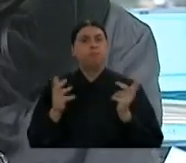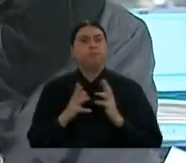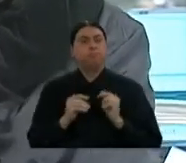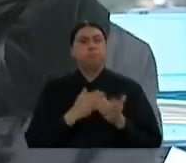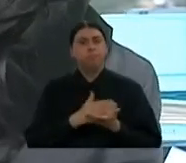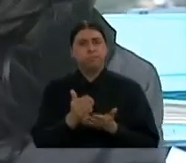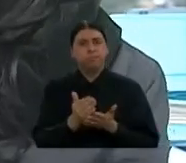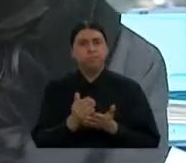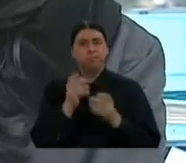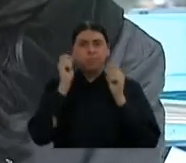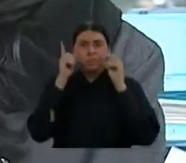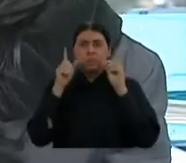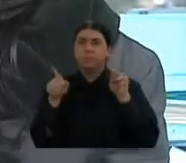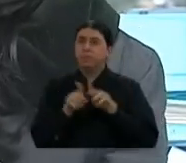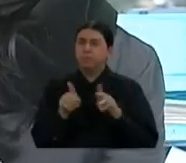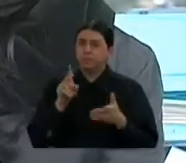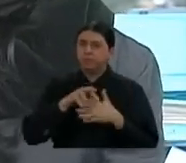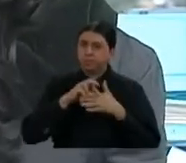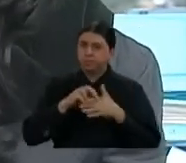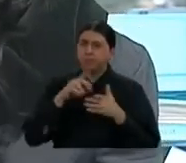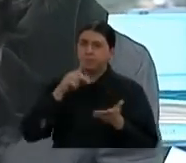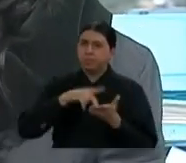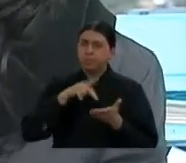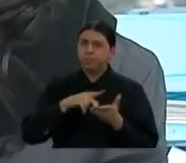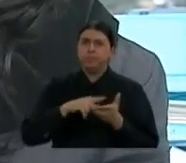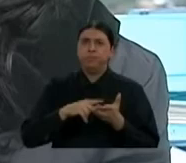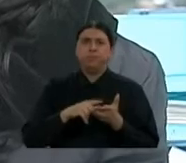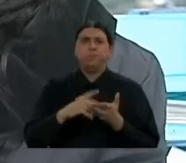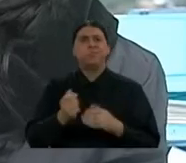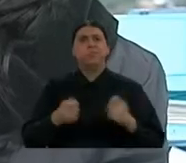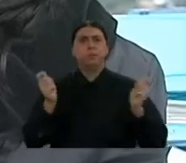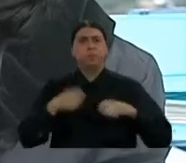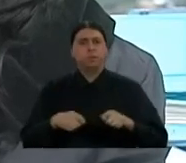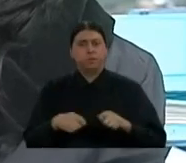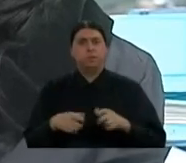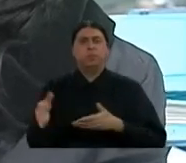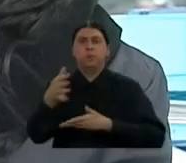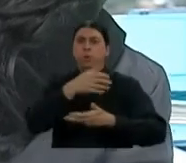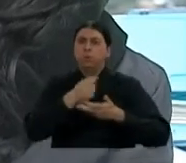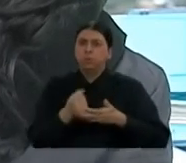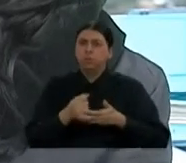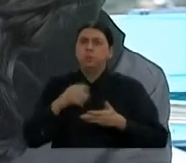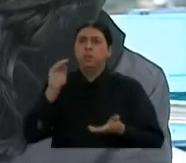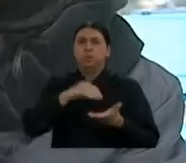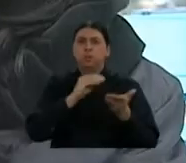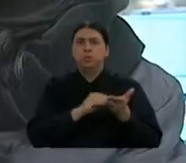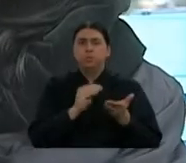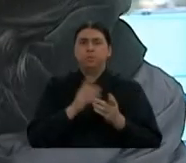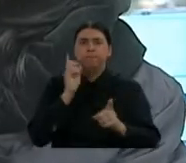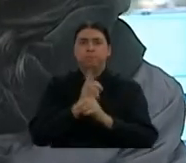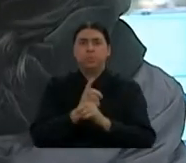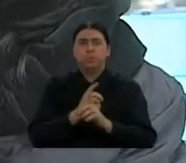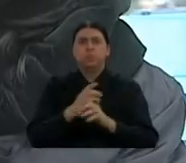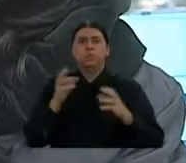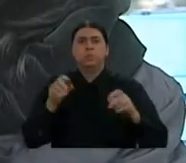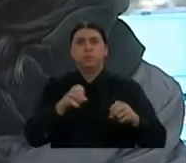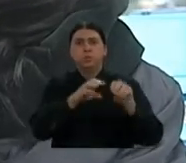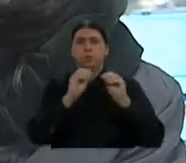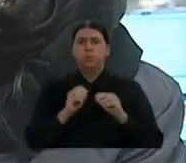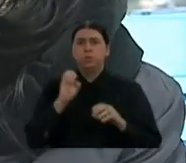avaliar a real capacidade das pessoas de poder acolher a demanda dessas nossas crianças eles vêm